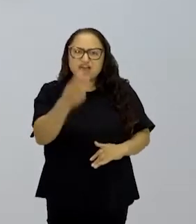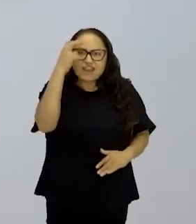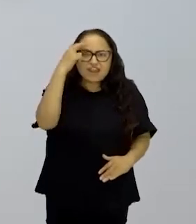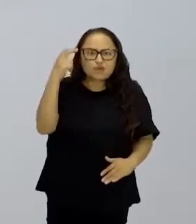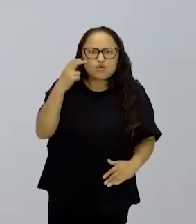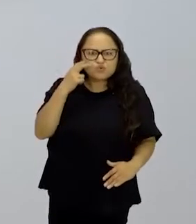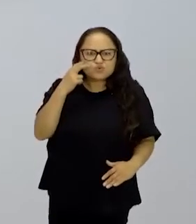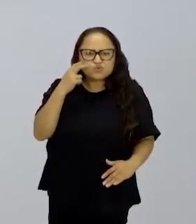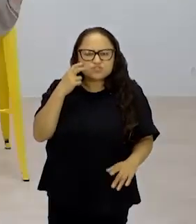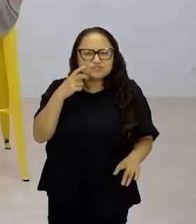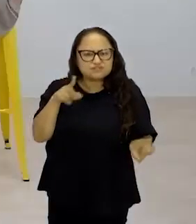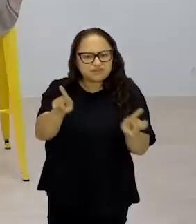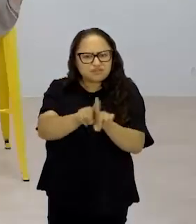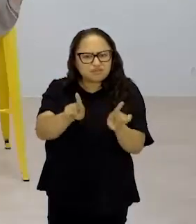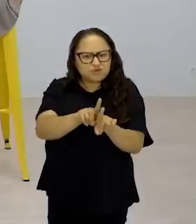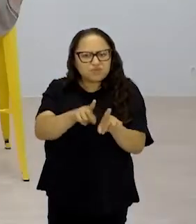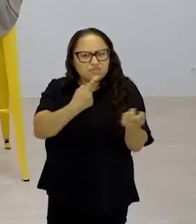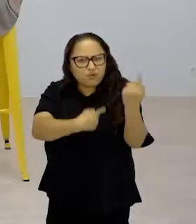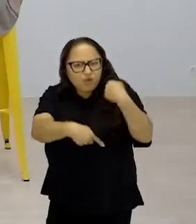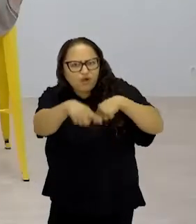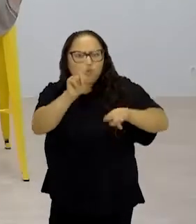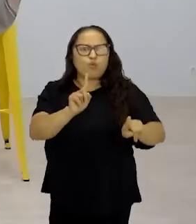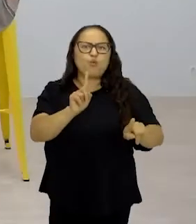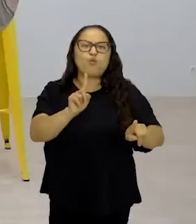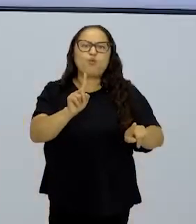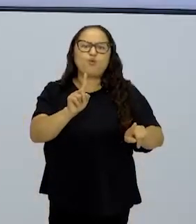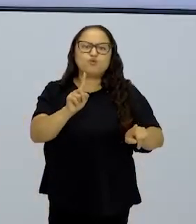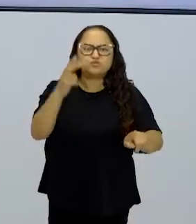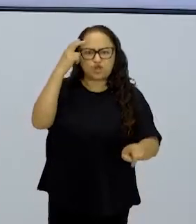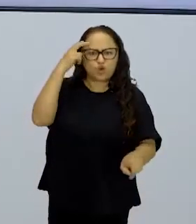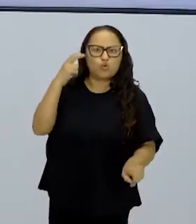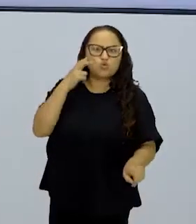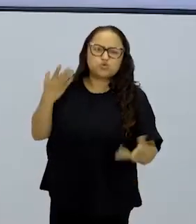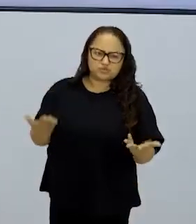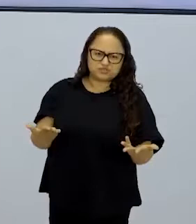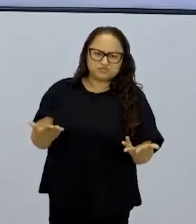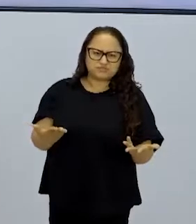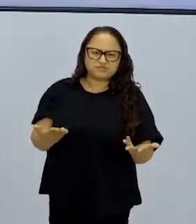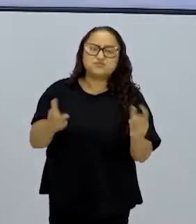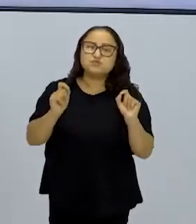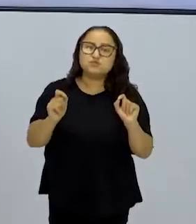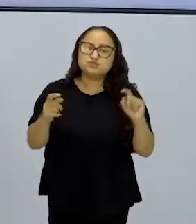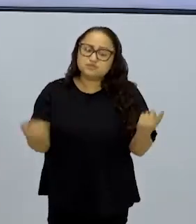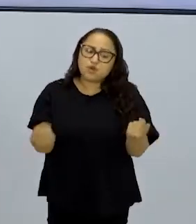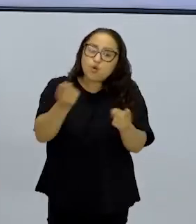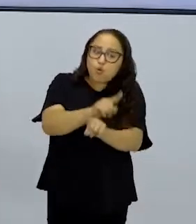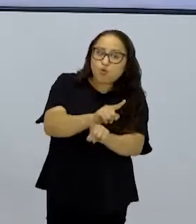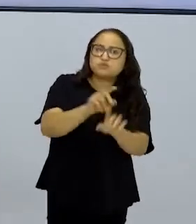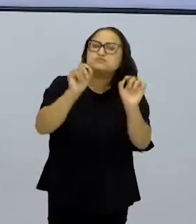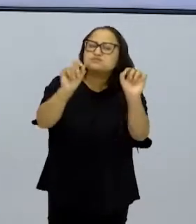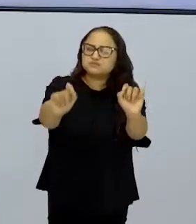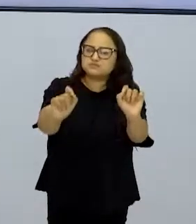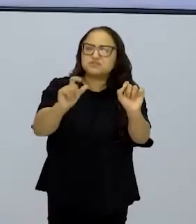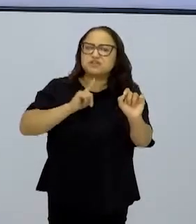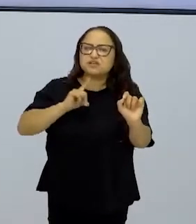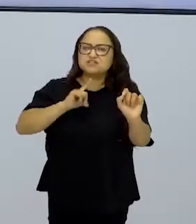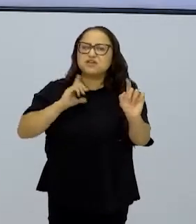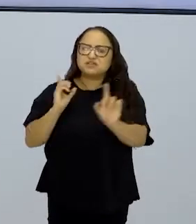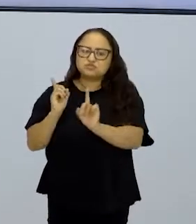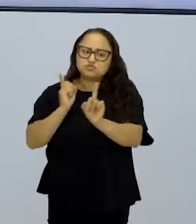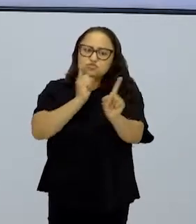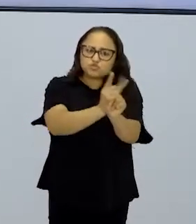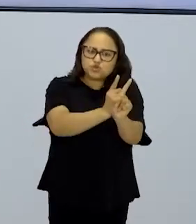cultura também tem uma contracultura. Exato. E essa contracultura, né, na verdade, ela vem sempre de encontro ao